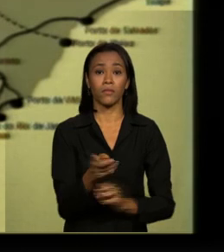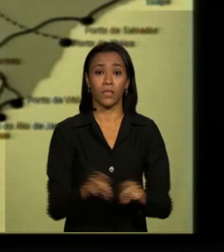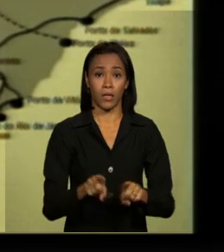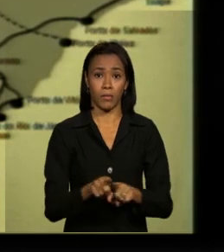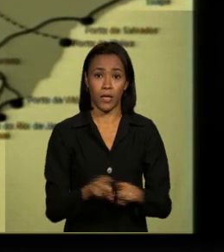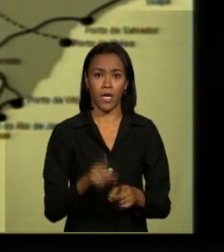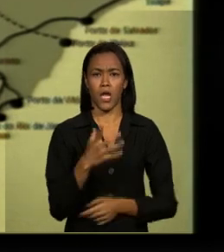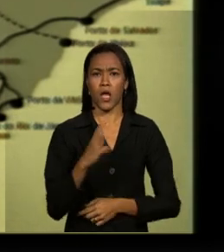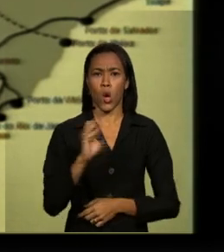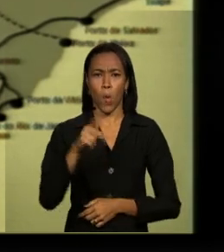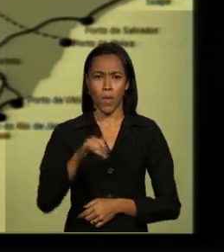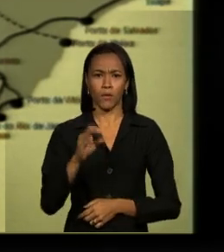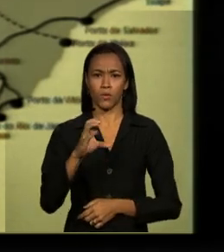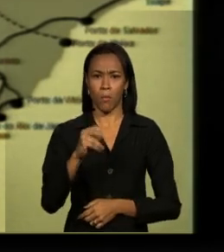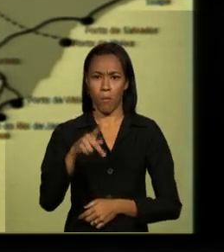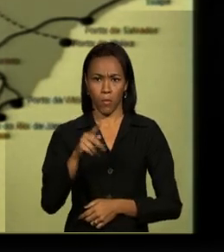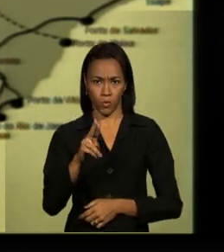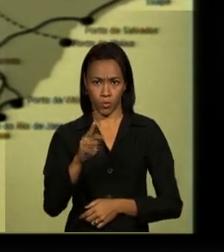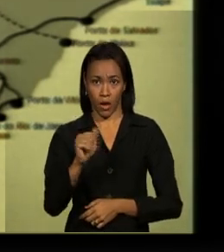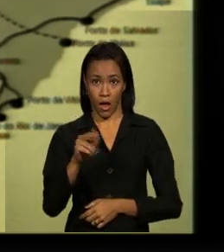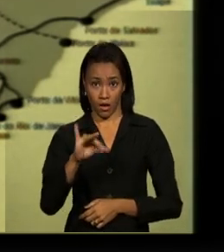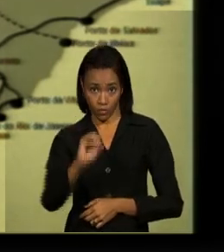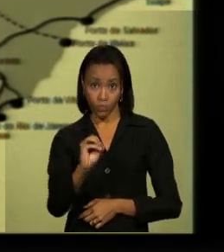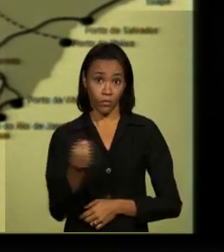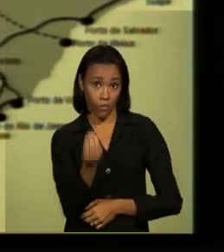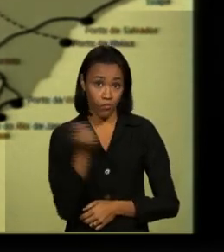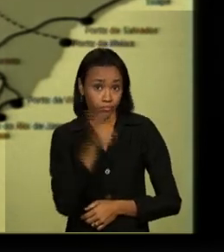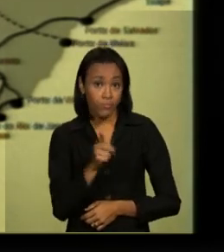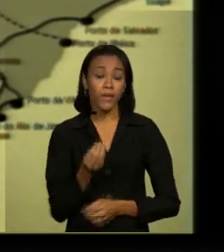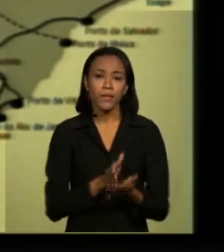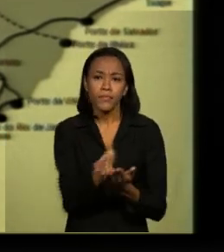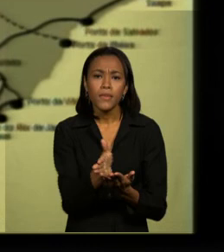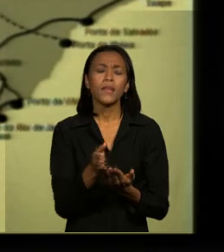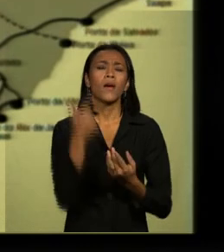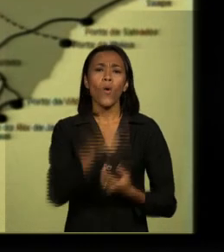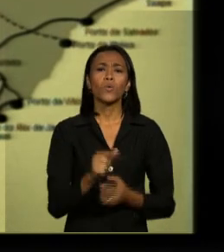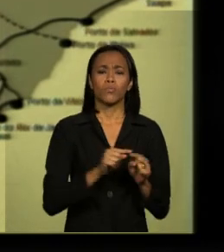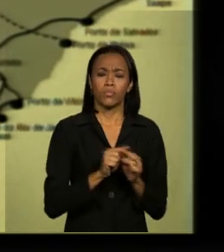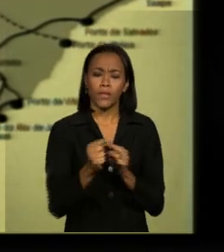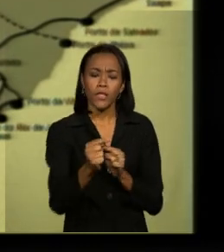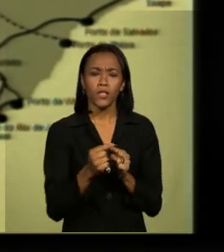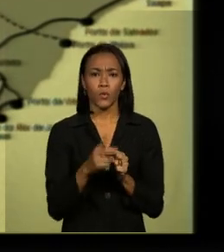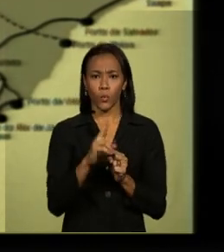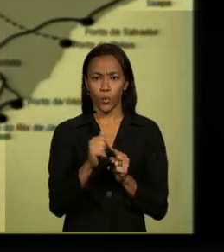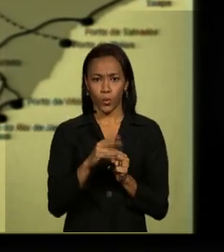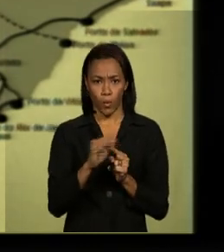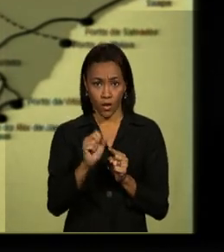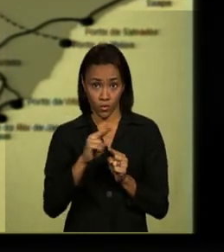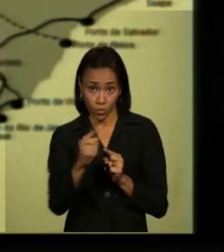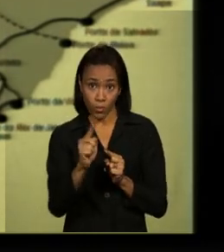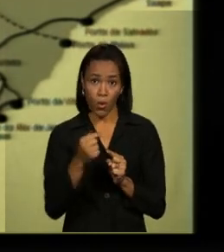aquele complexo portuário e o trecho entre Lucas do Rio Verde e Uruaçu